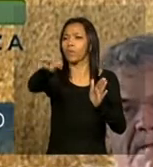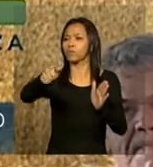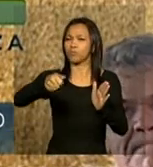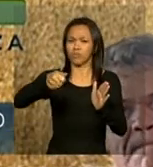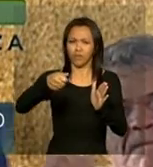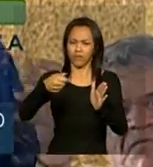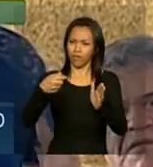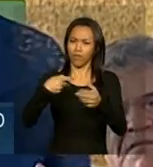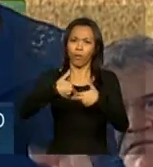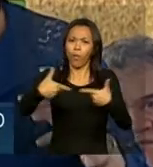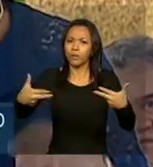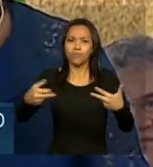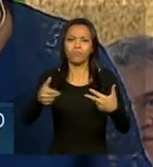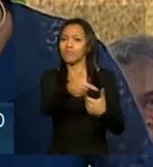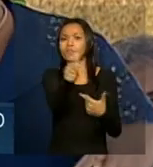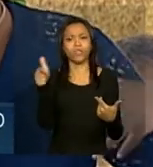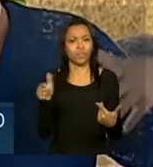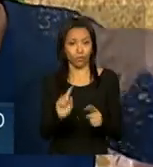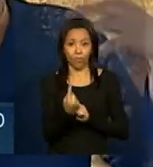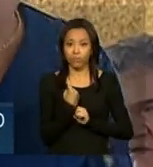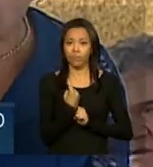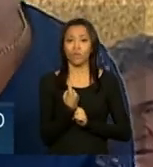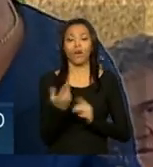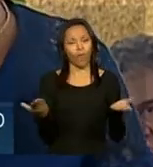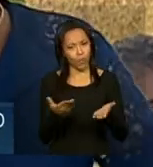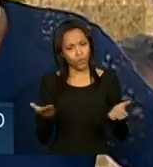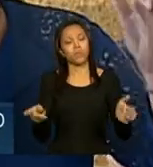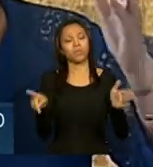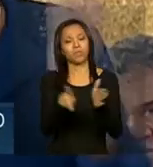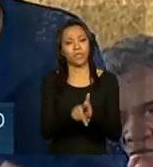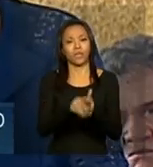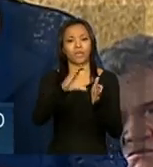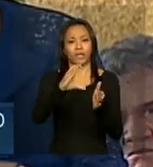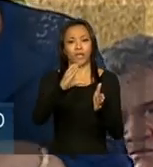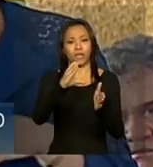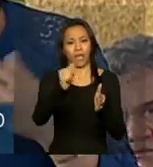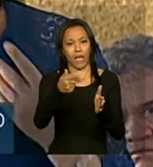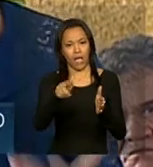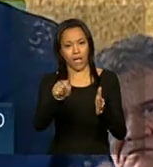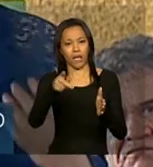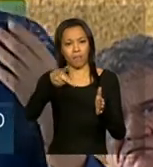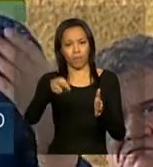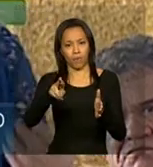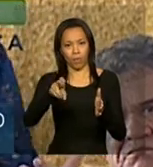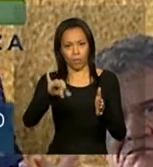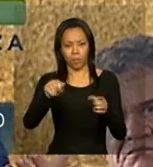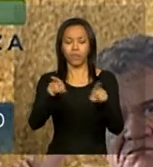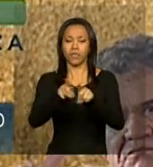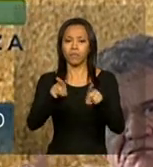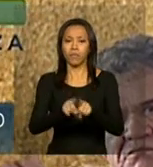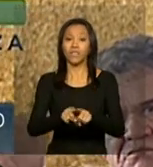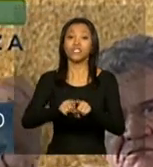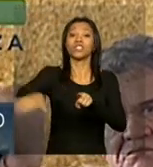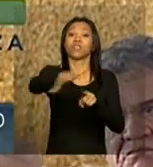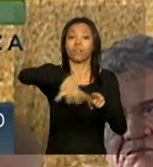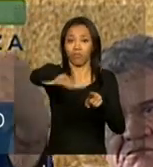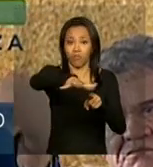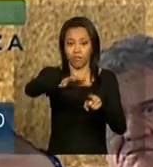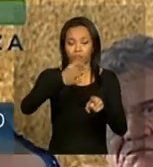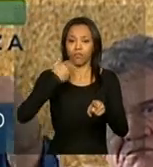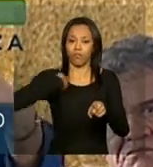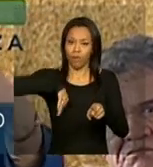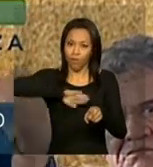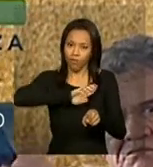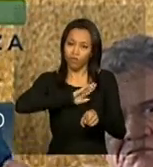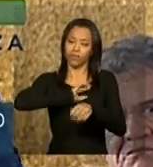geral. Hoje, os portos podem ter carga própria e carga geral. E nós esperamos, e isso